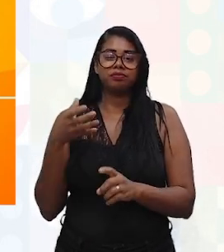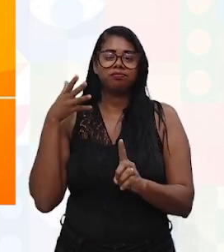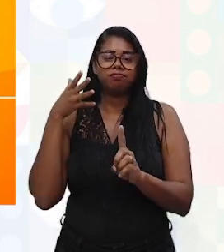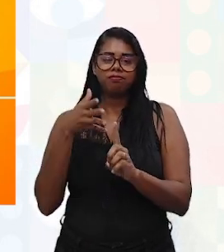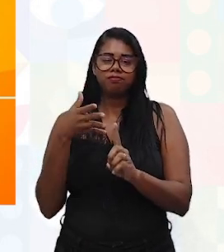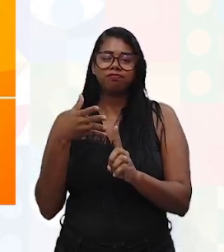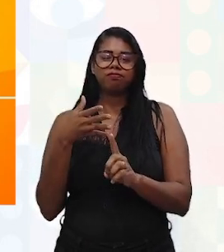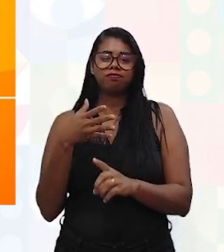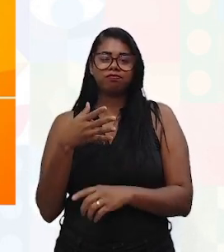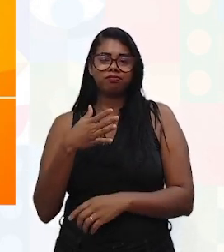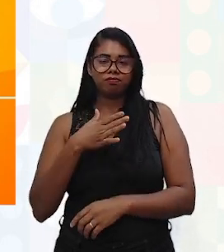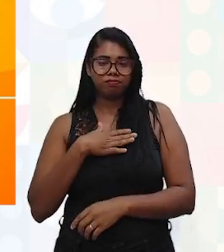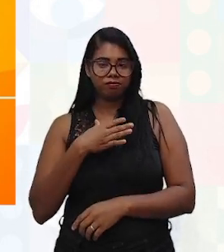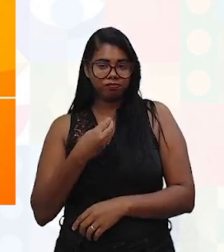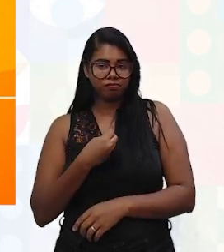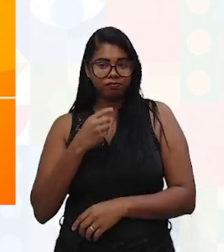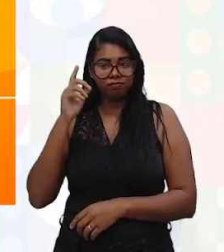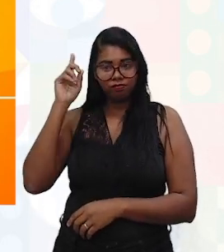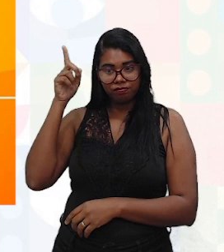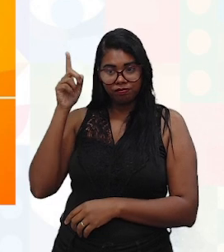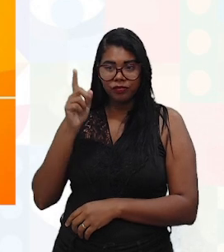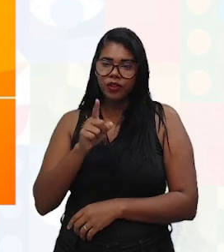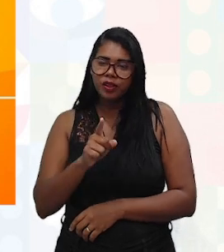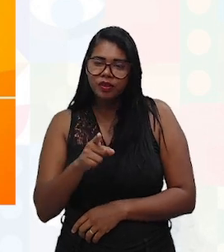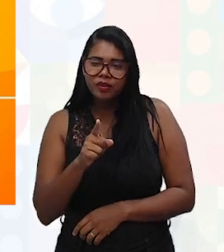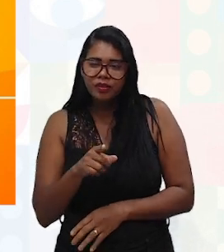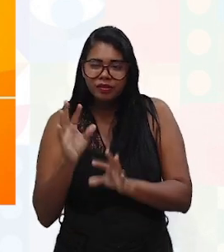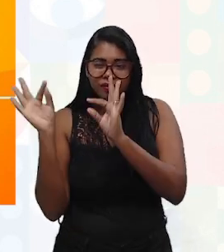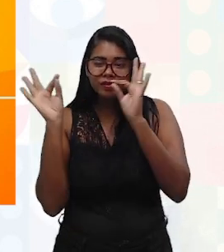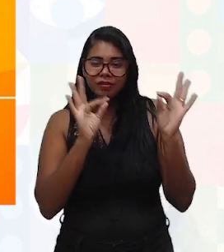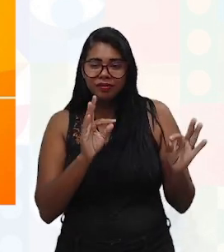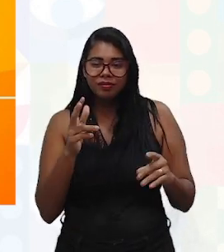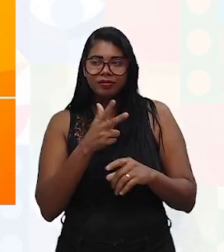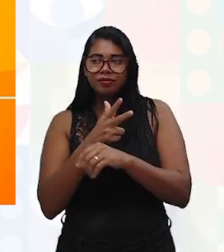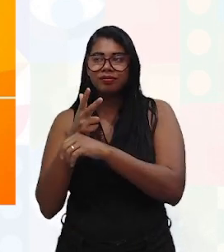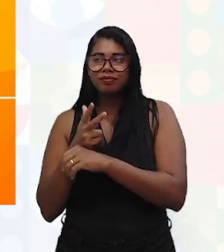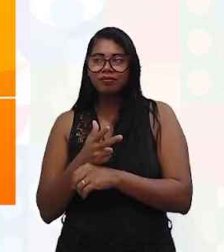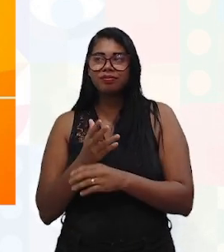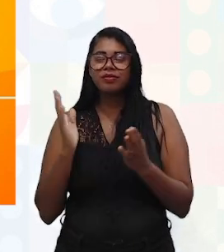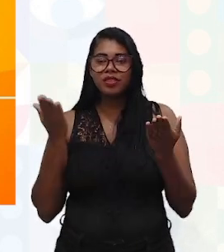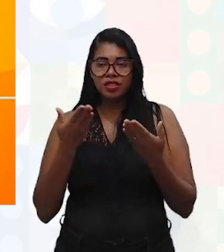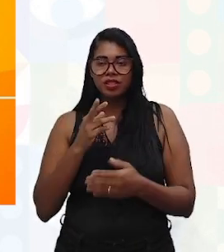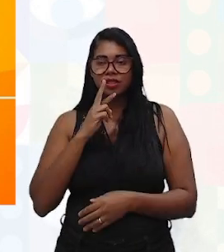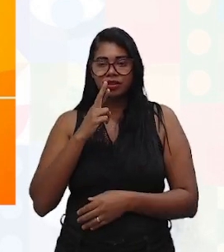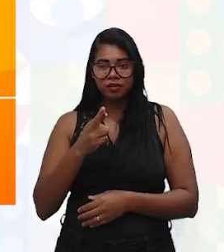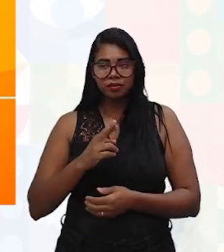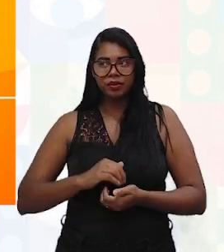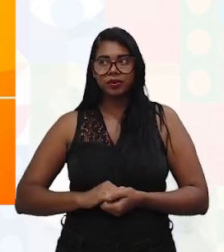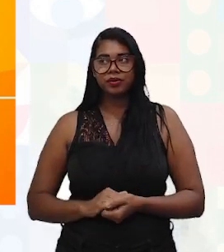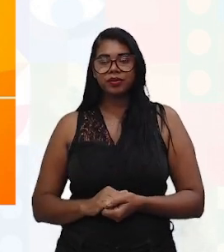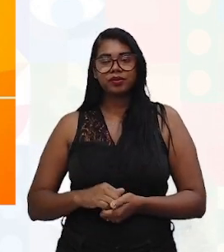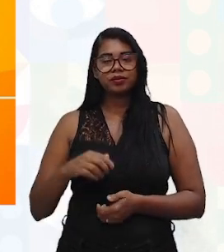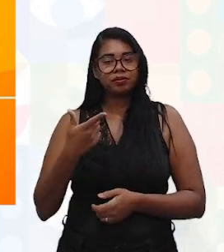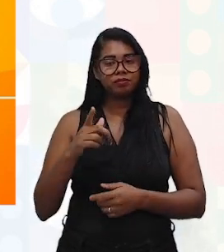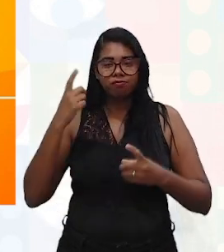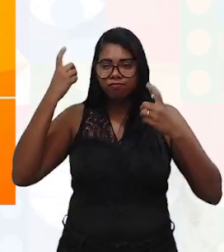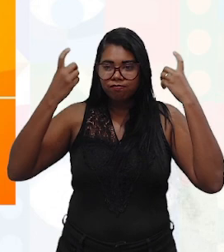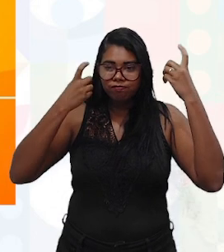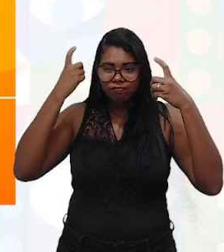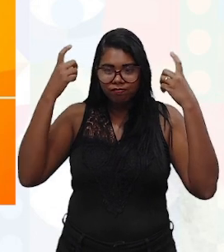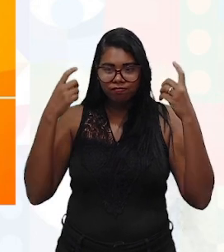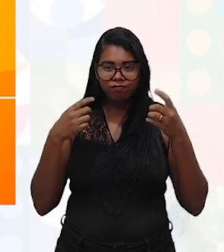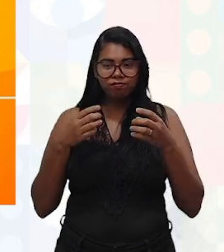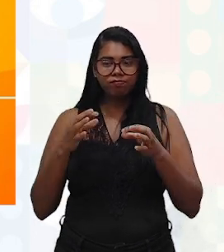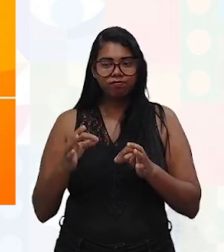da minha própria vida. Você aí que está me vendo, você já sabe essa resposta? E não se preocupa que ela não vem de